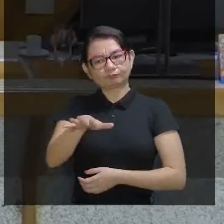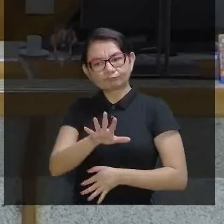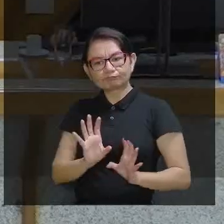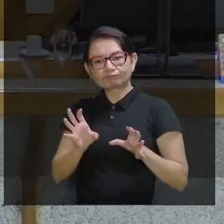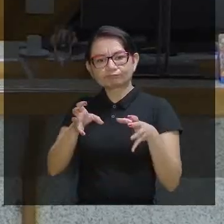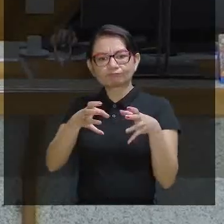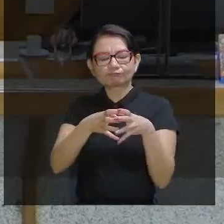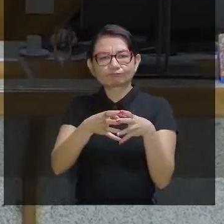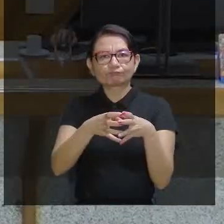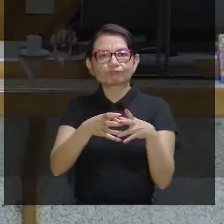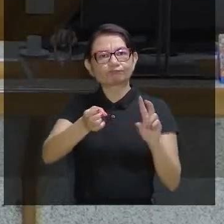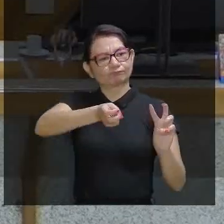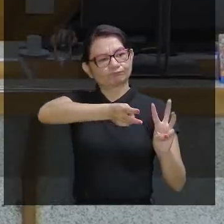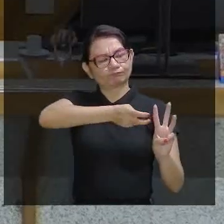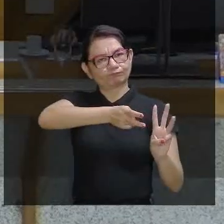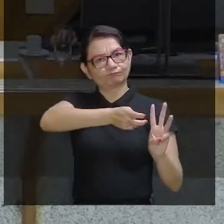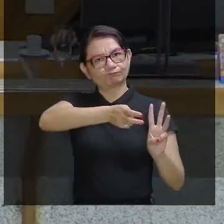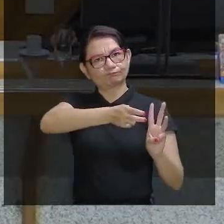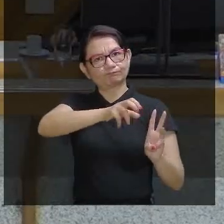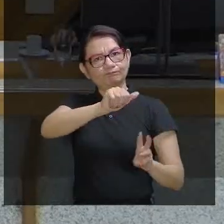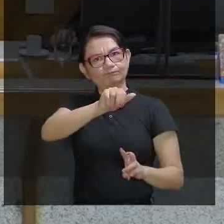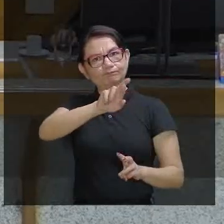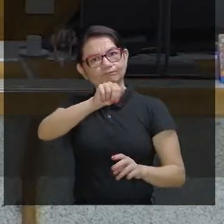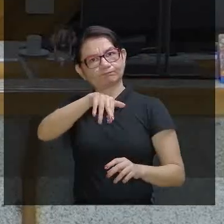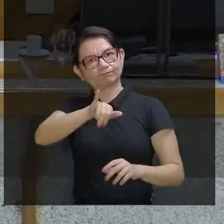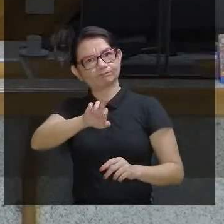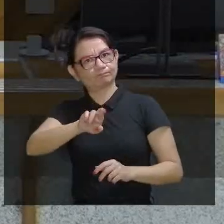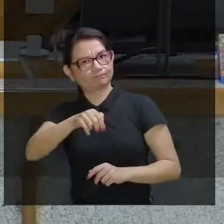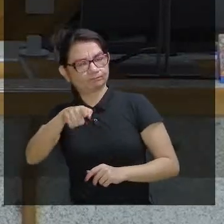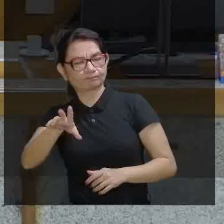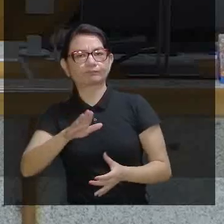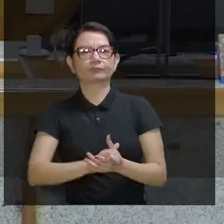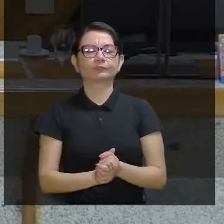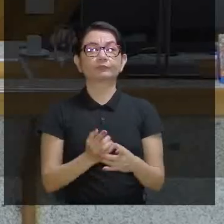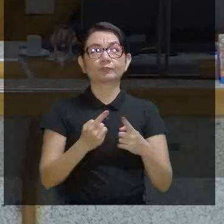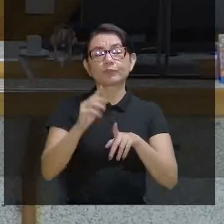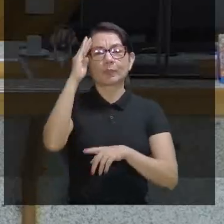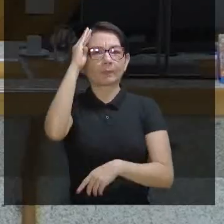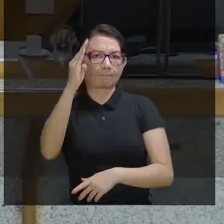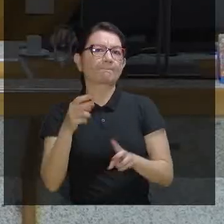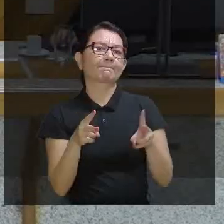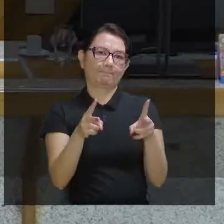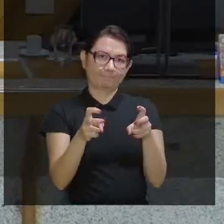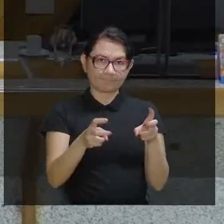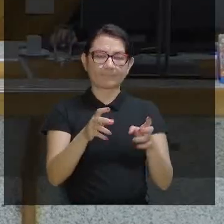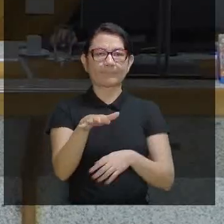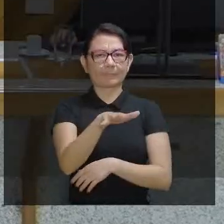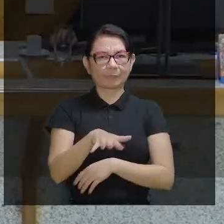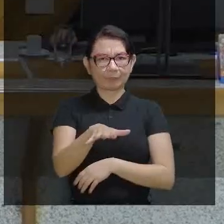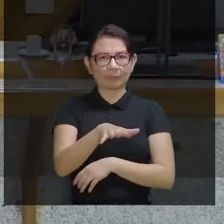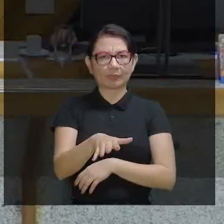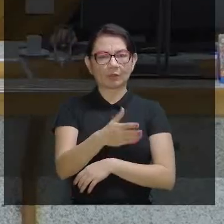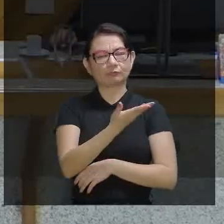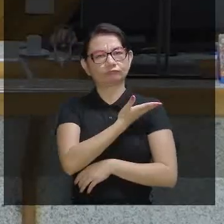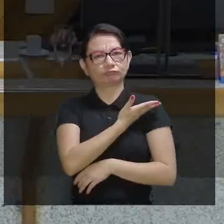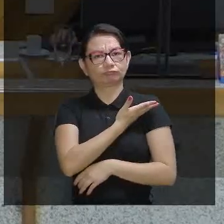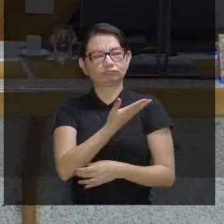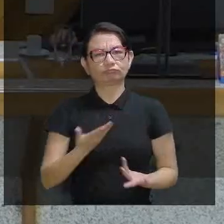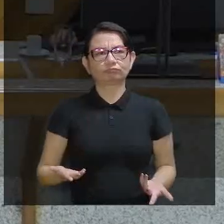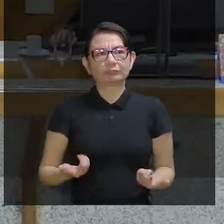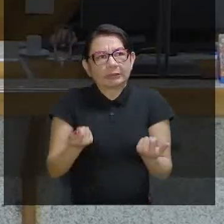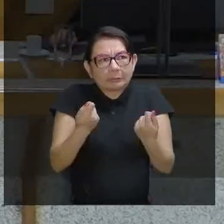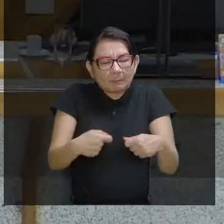foi realmente espetacular, mas, acima de tudo, a gente perceber como aqueles nossos irmãos